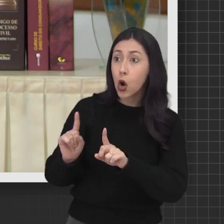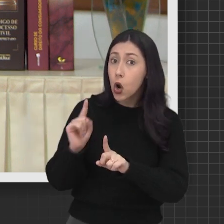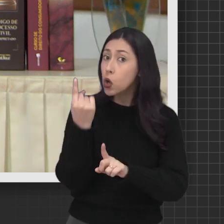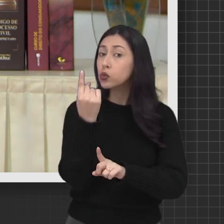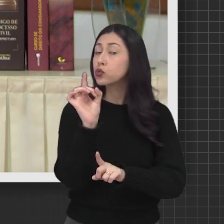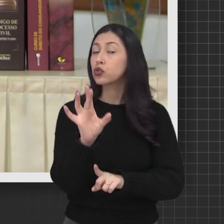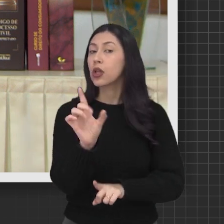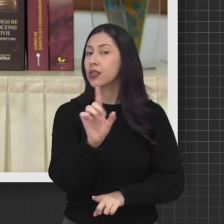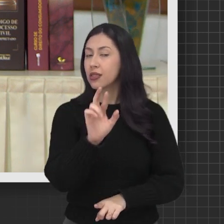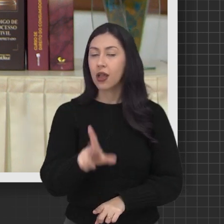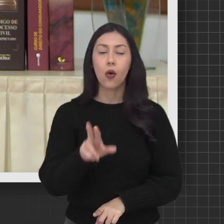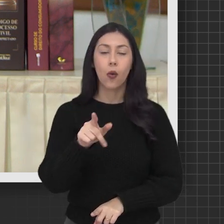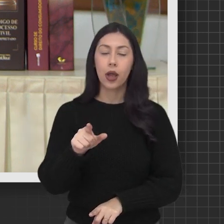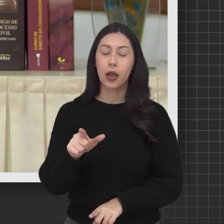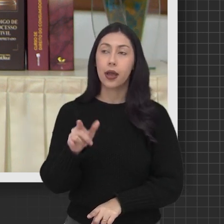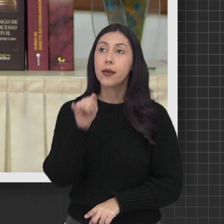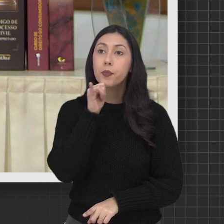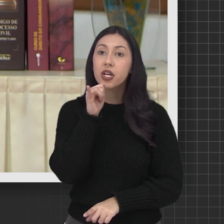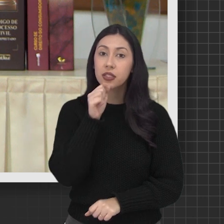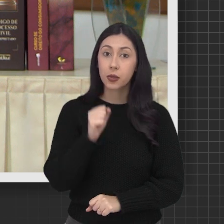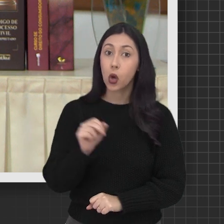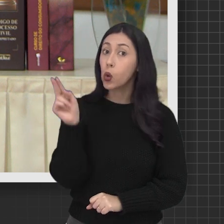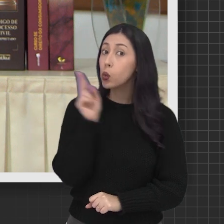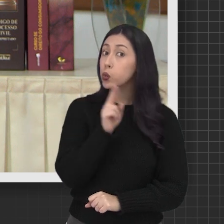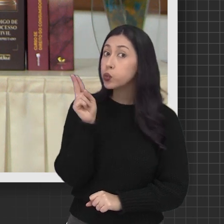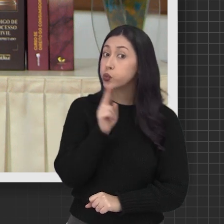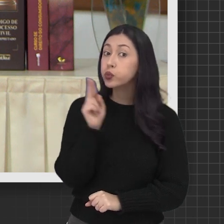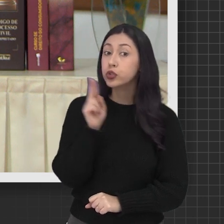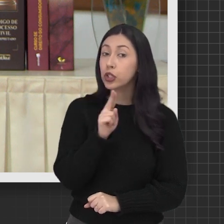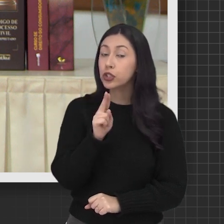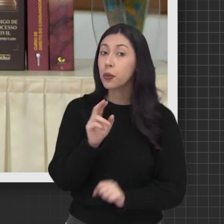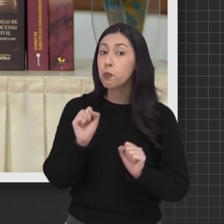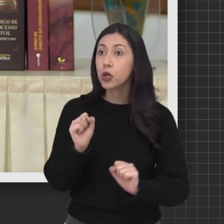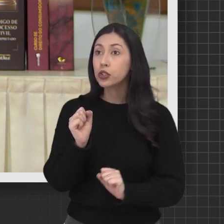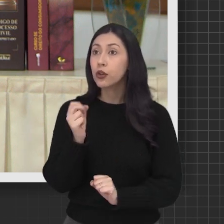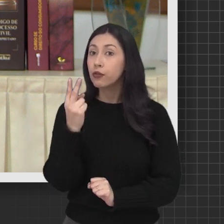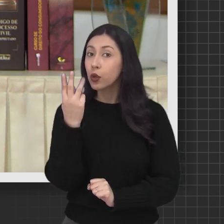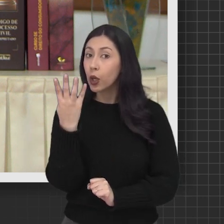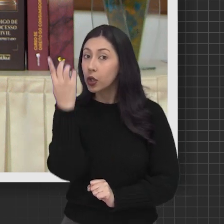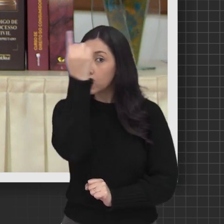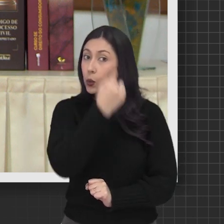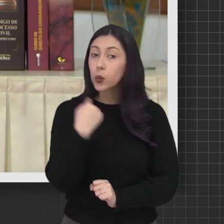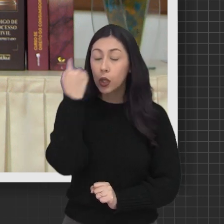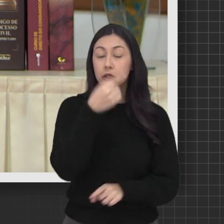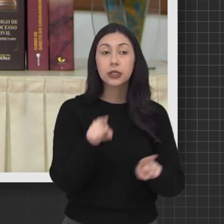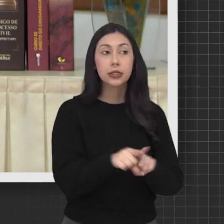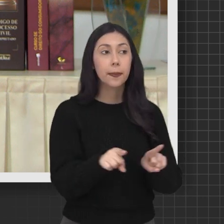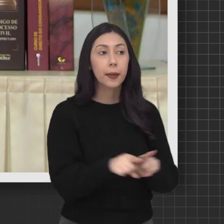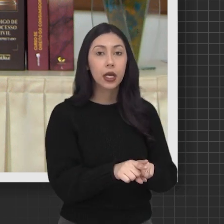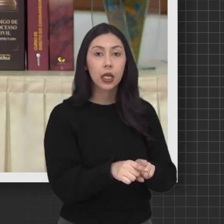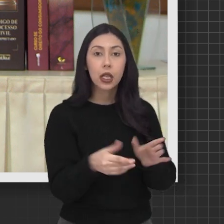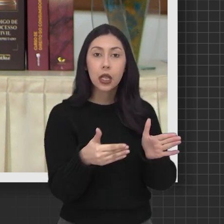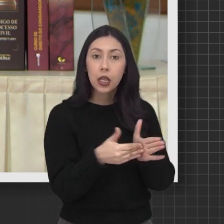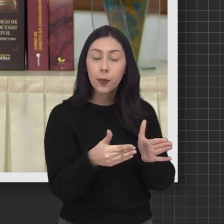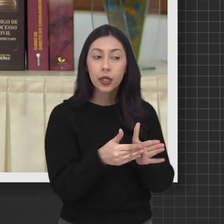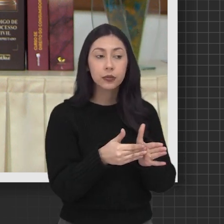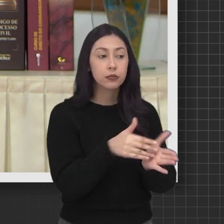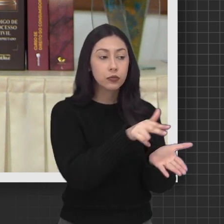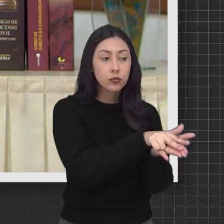para tudo. Existem carências, como por exemplo, para urgências e emergências, que são de 24 horas. Existem carências, como